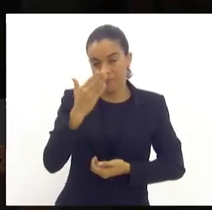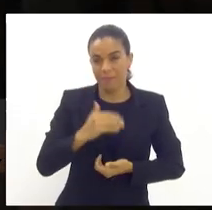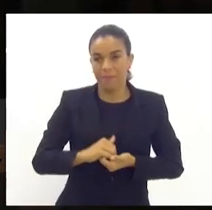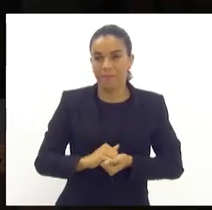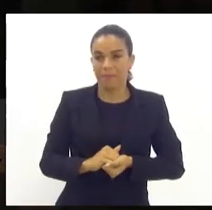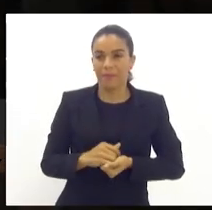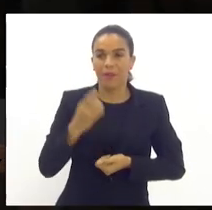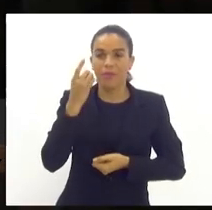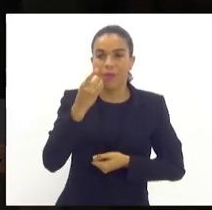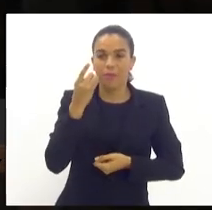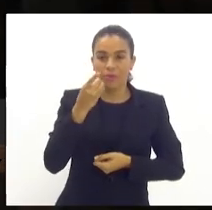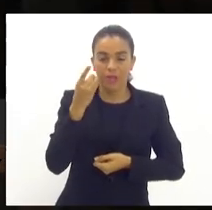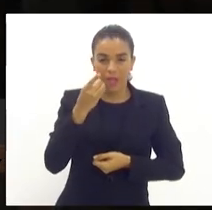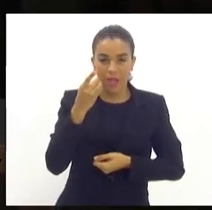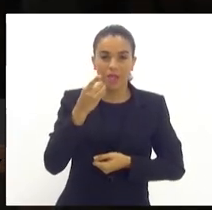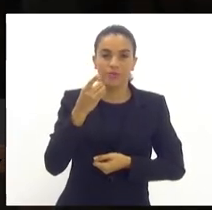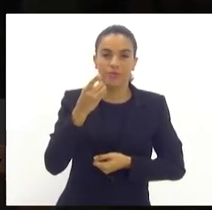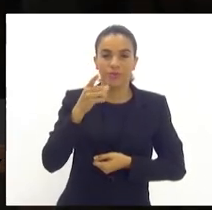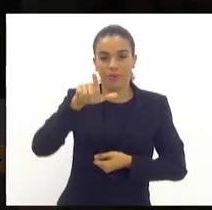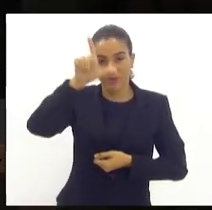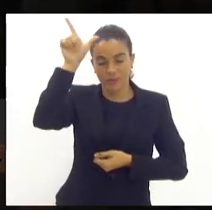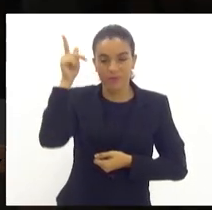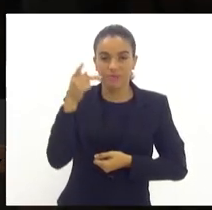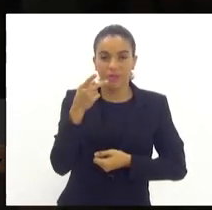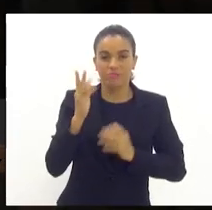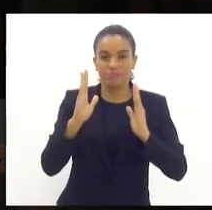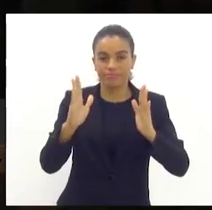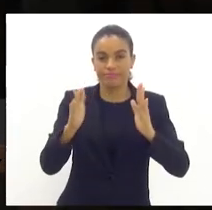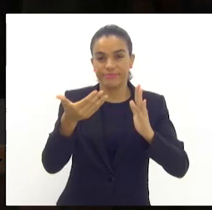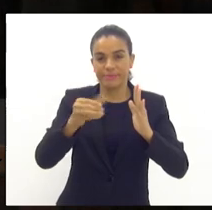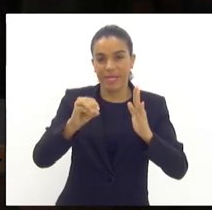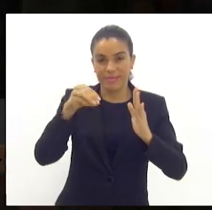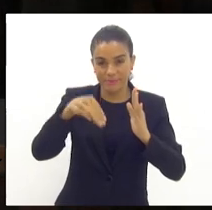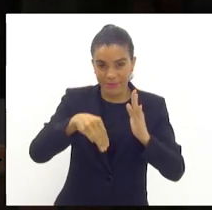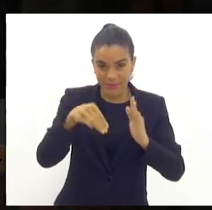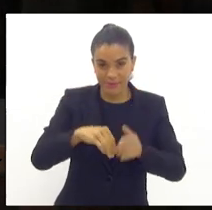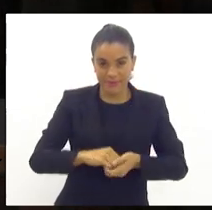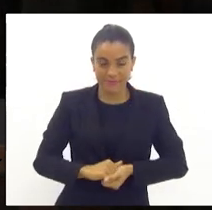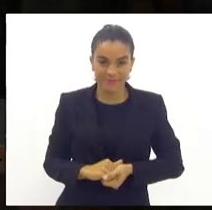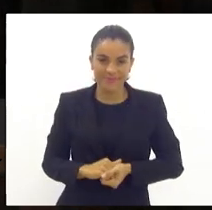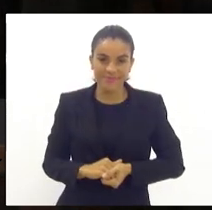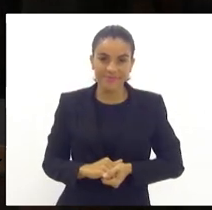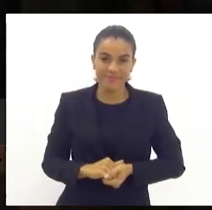Próximo orador inscrito é o nobre deputado Luiz Paulo, que dispõe de 10 minutos.